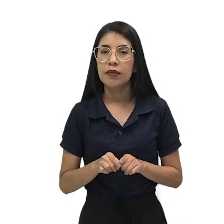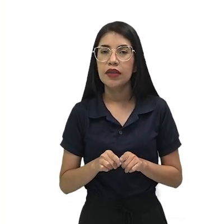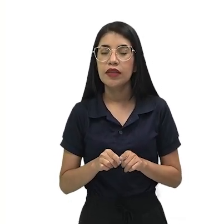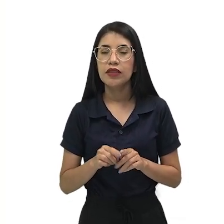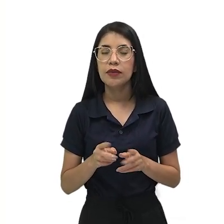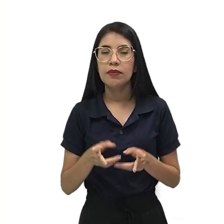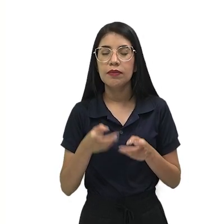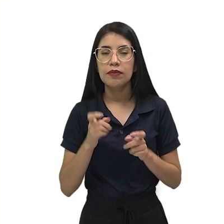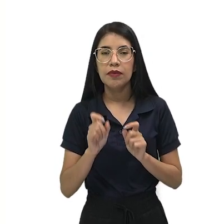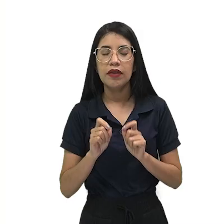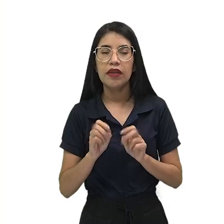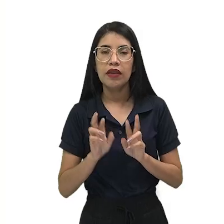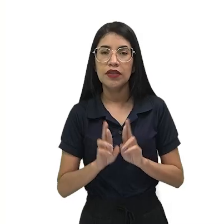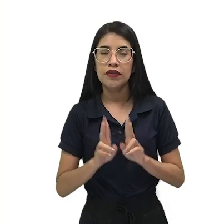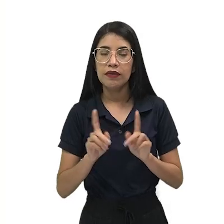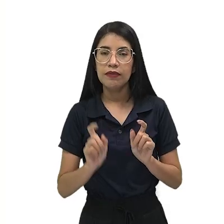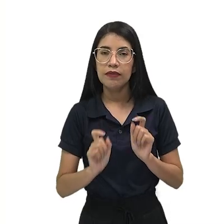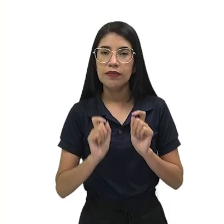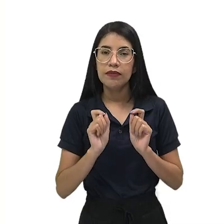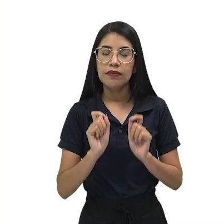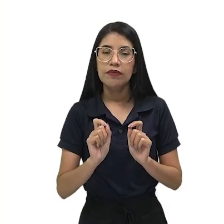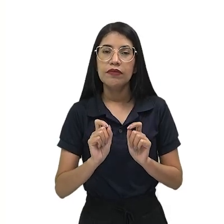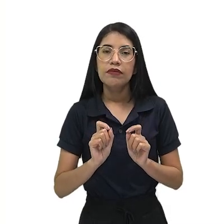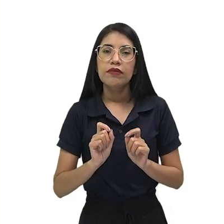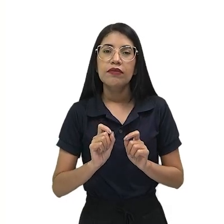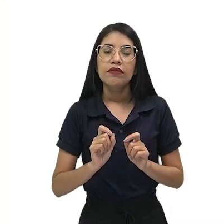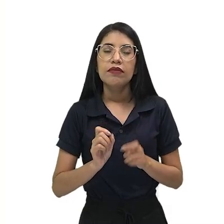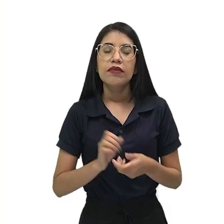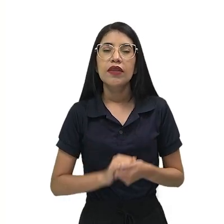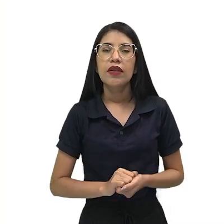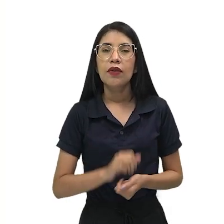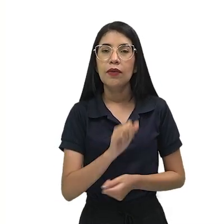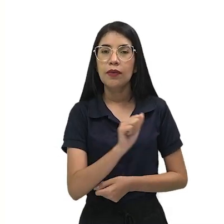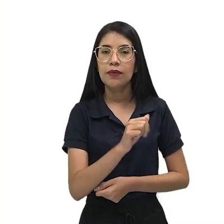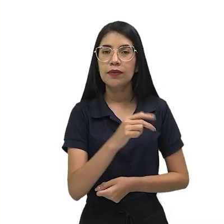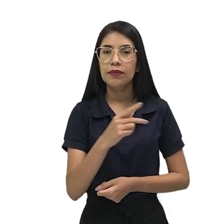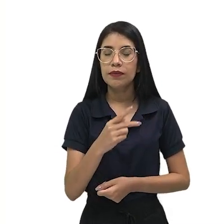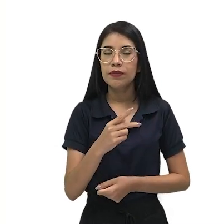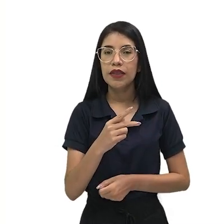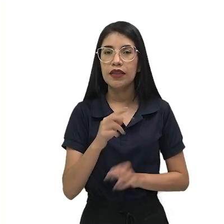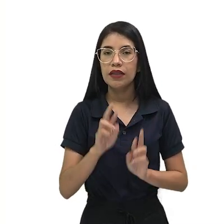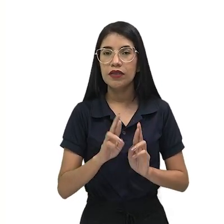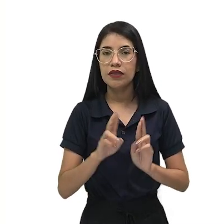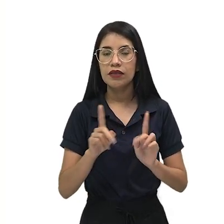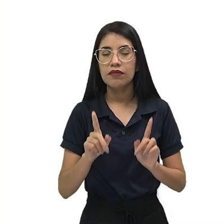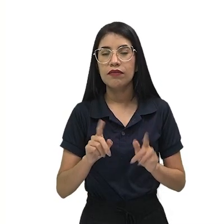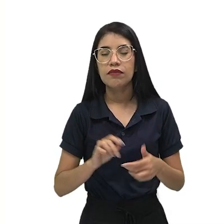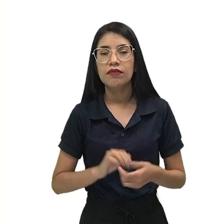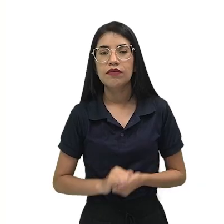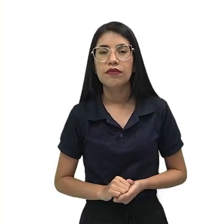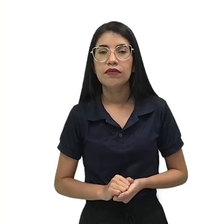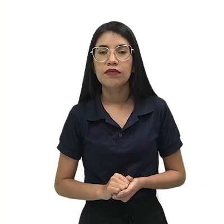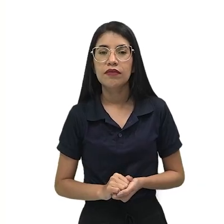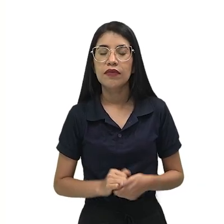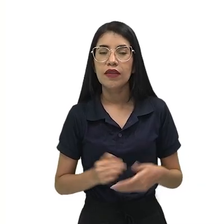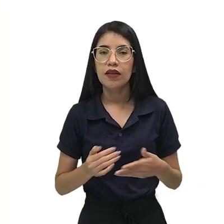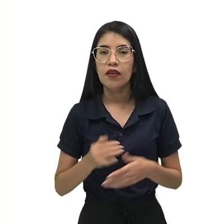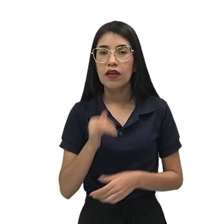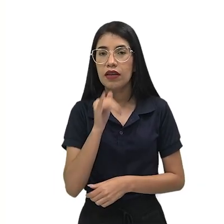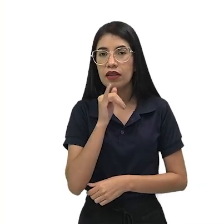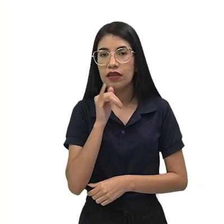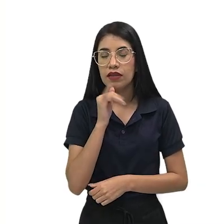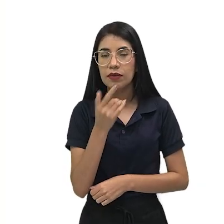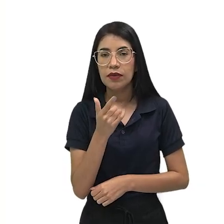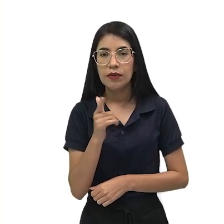o diferencial é o anteperíodo, beleza? Então, agora